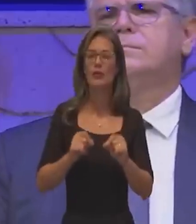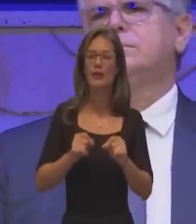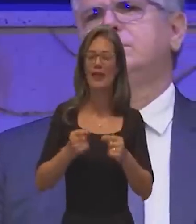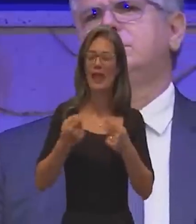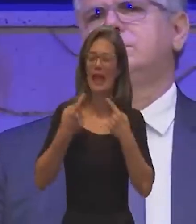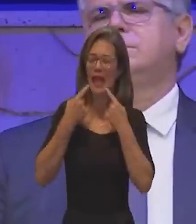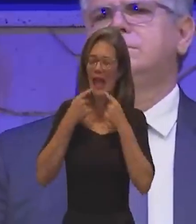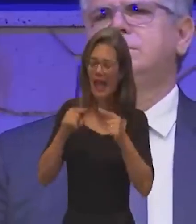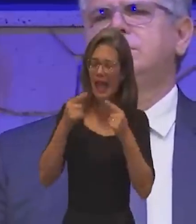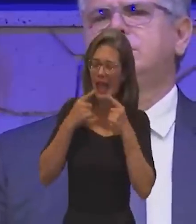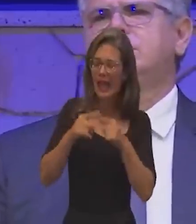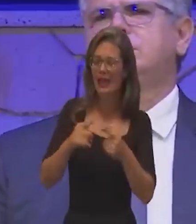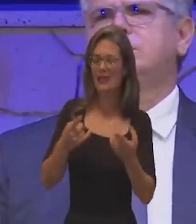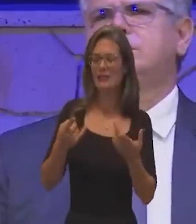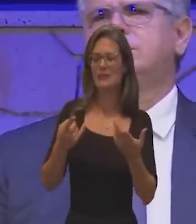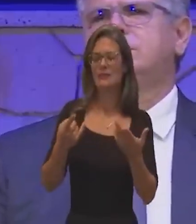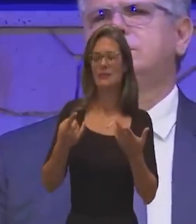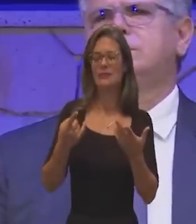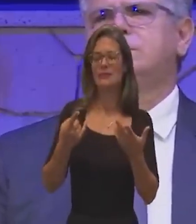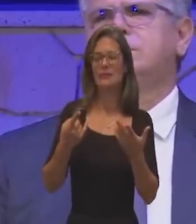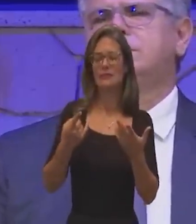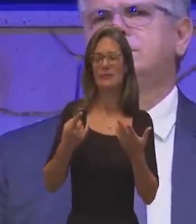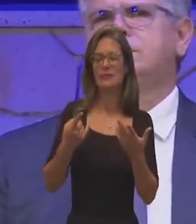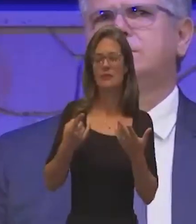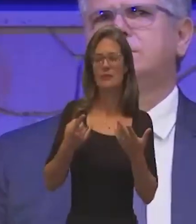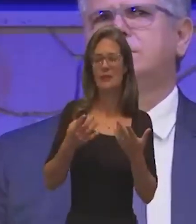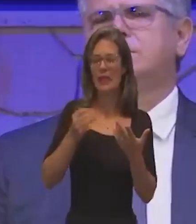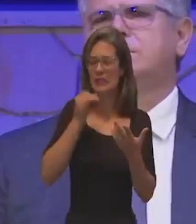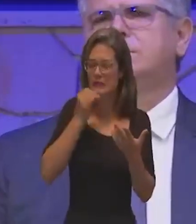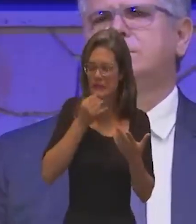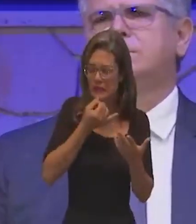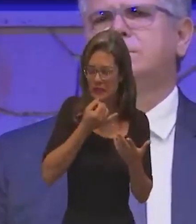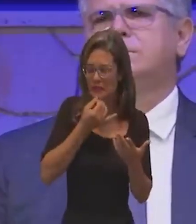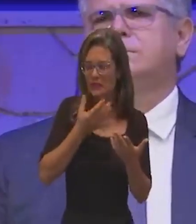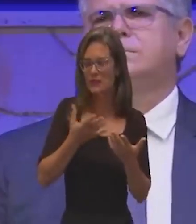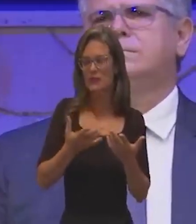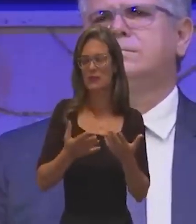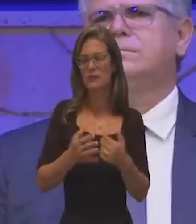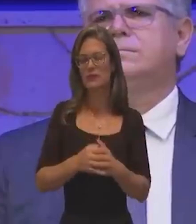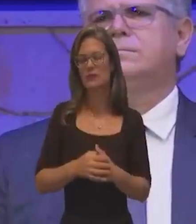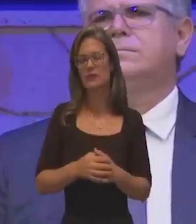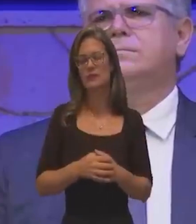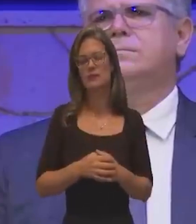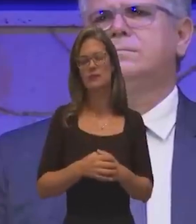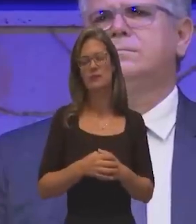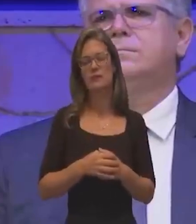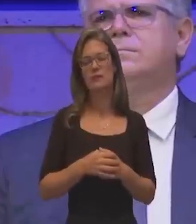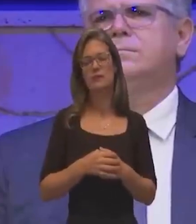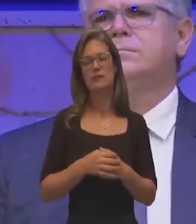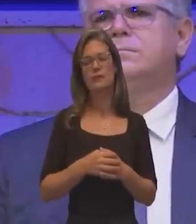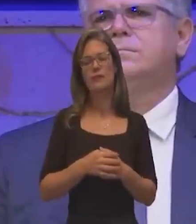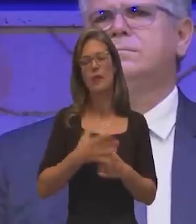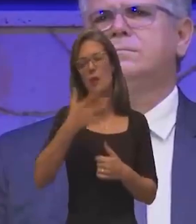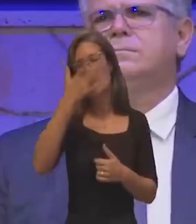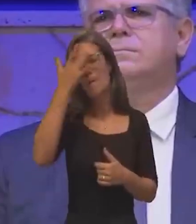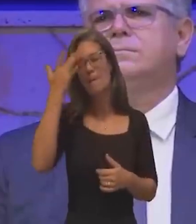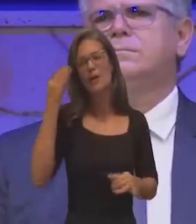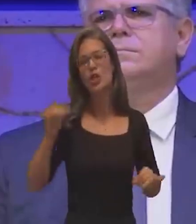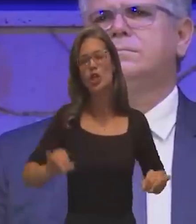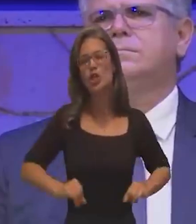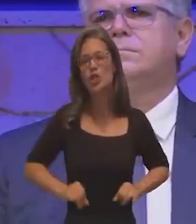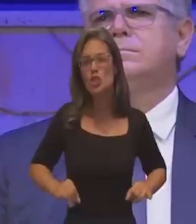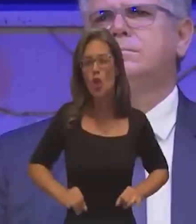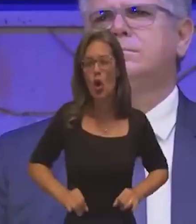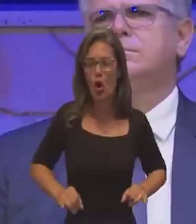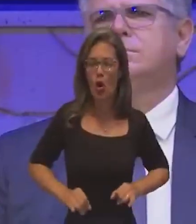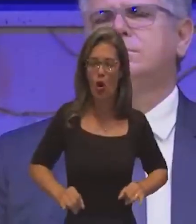queixar-se, lamentar. A raiz dessa palavra indica alguém que sofre por se